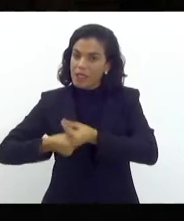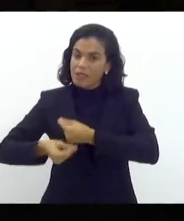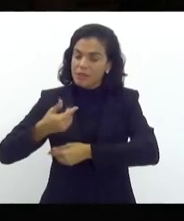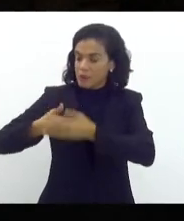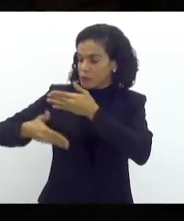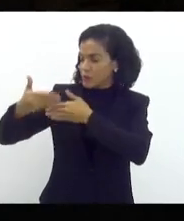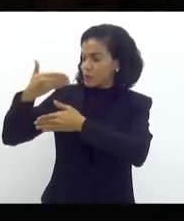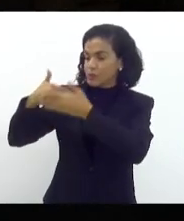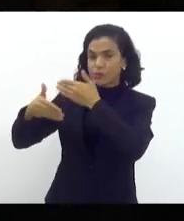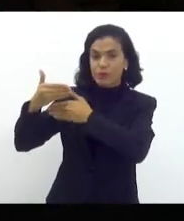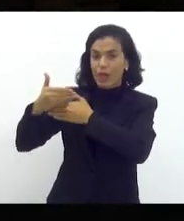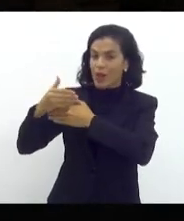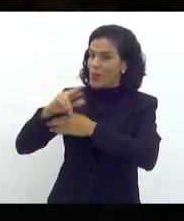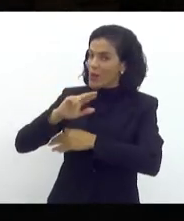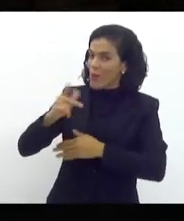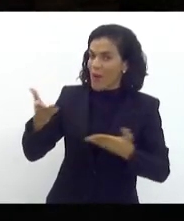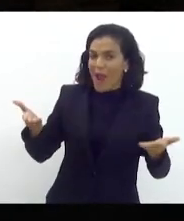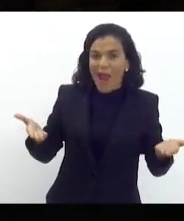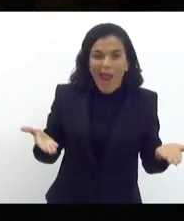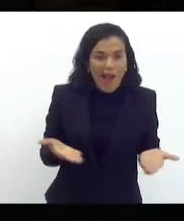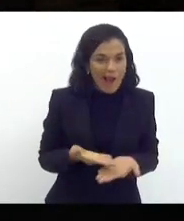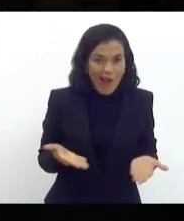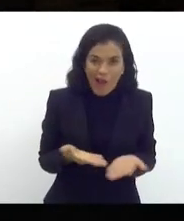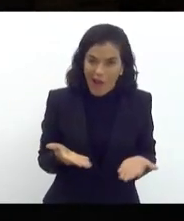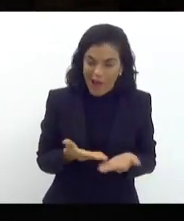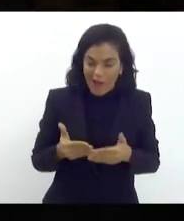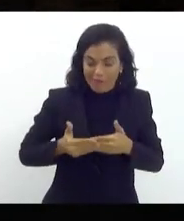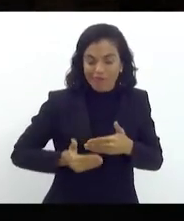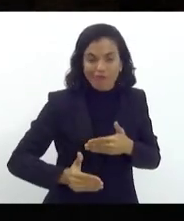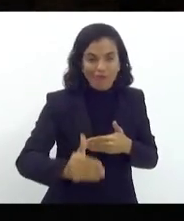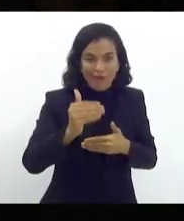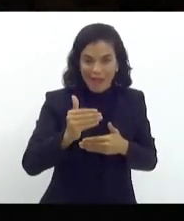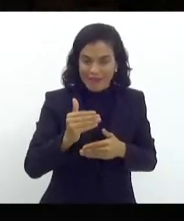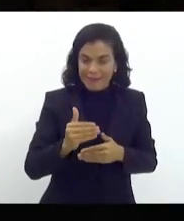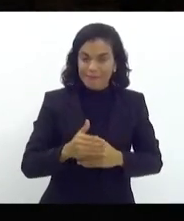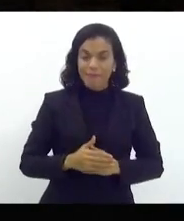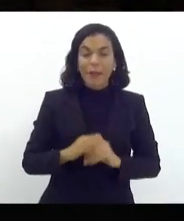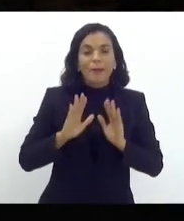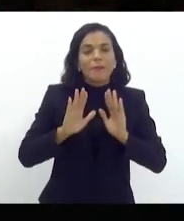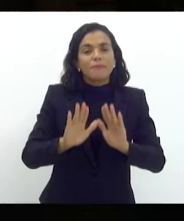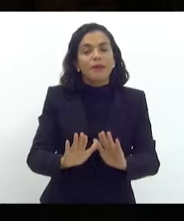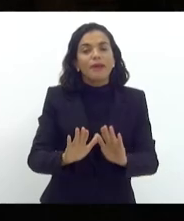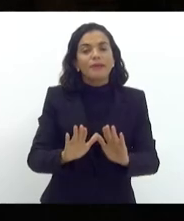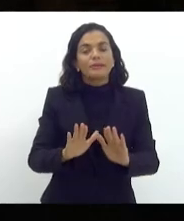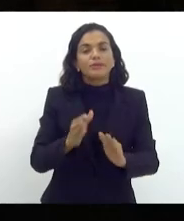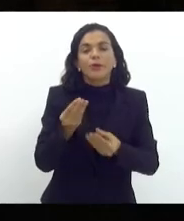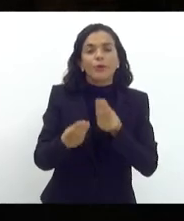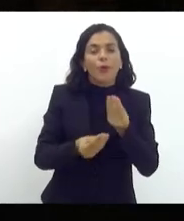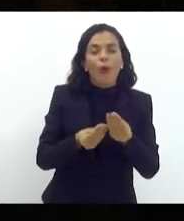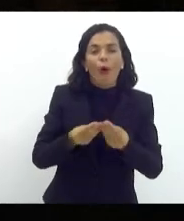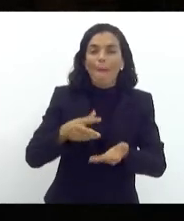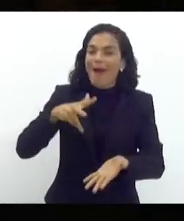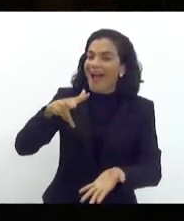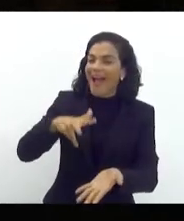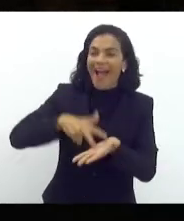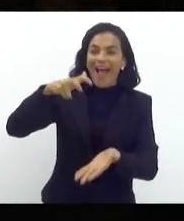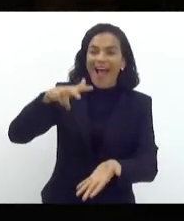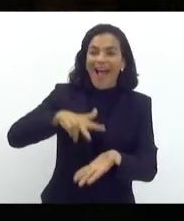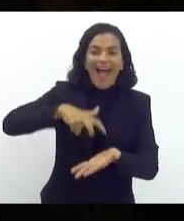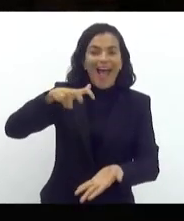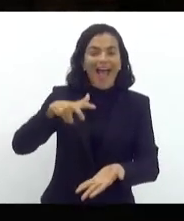não é que está por vir mas como comemorar senhora